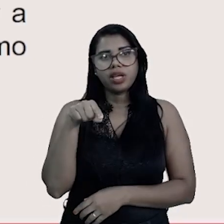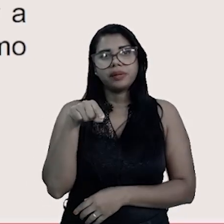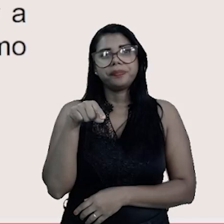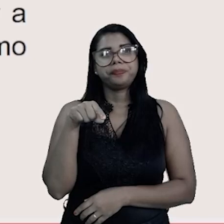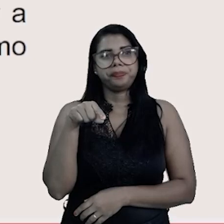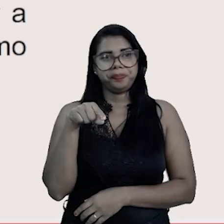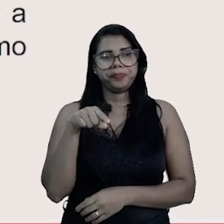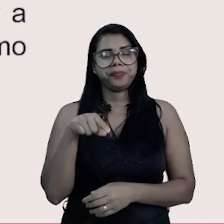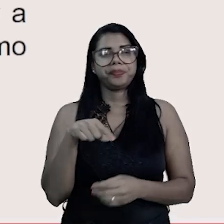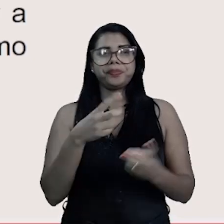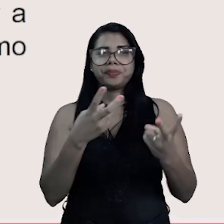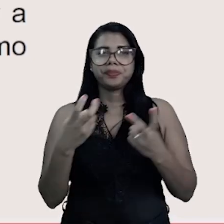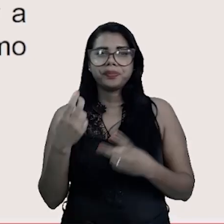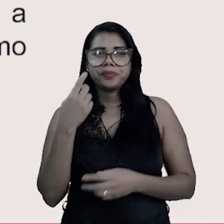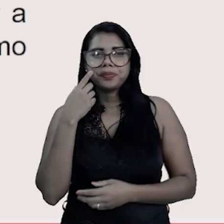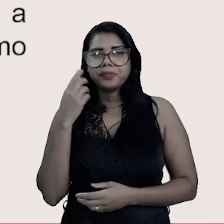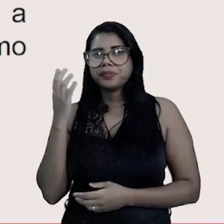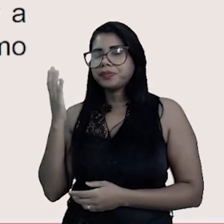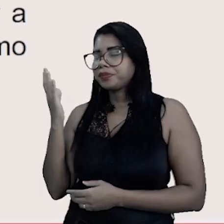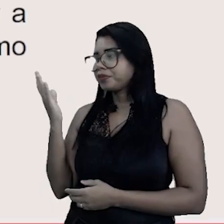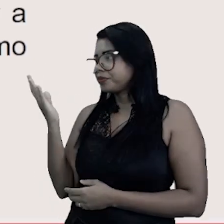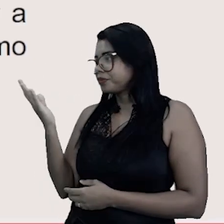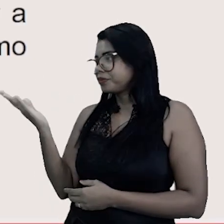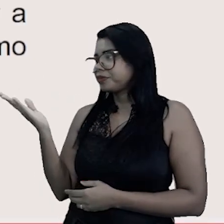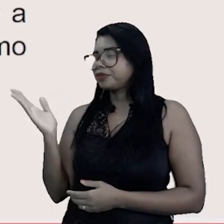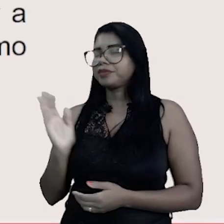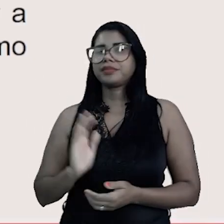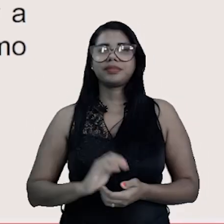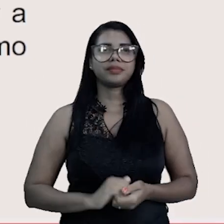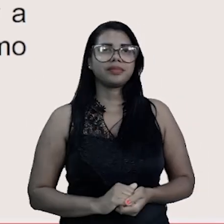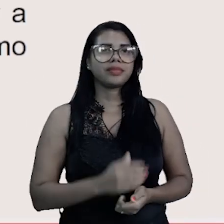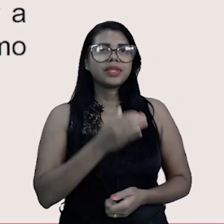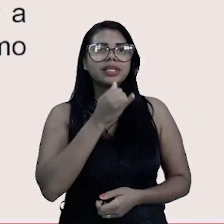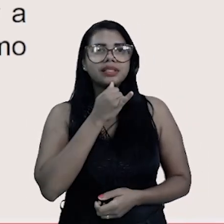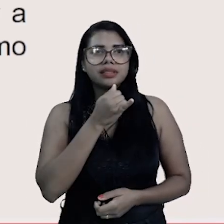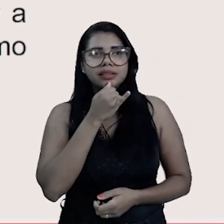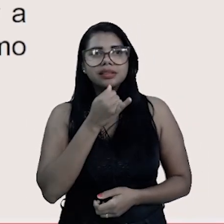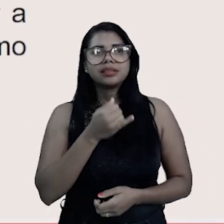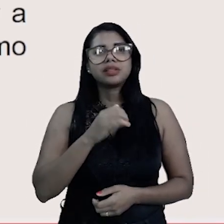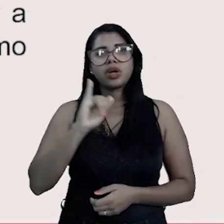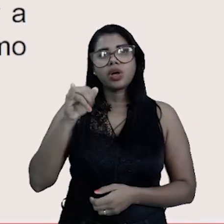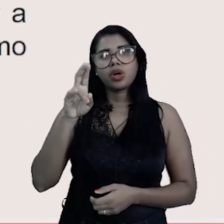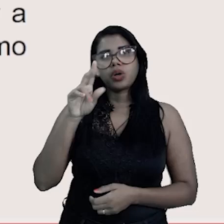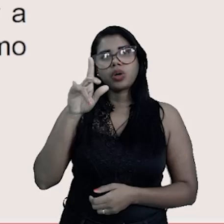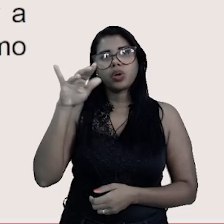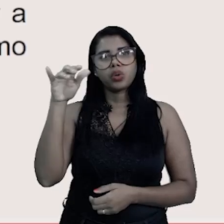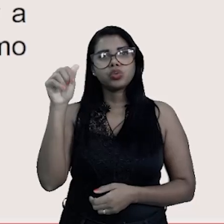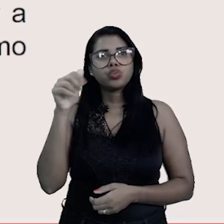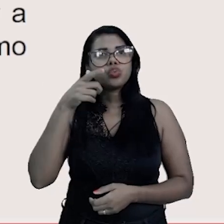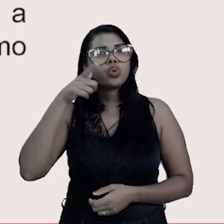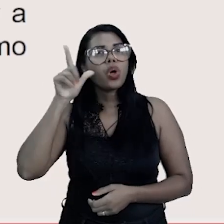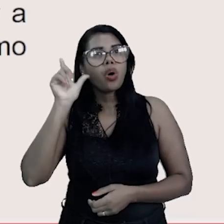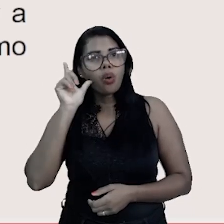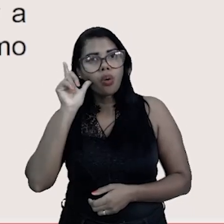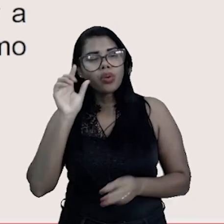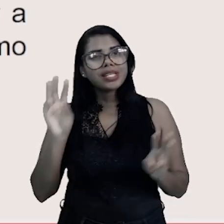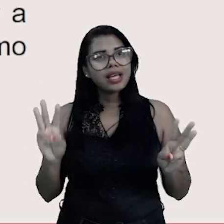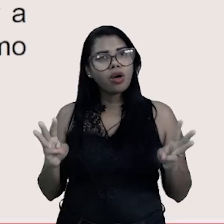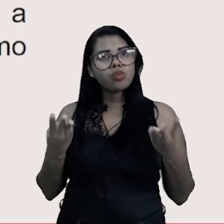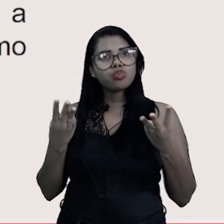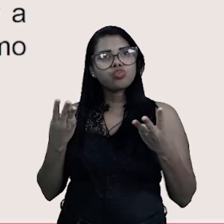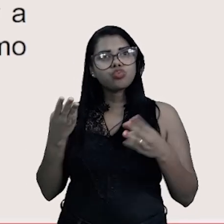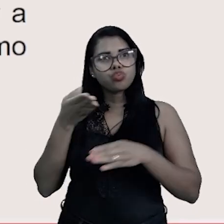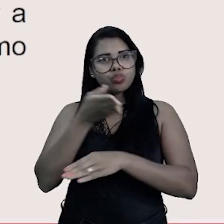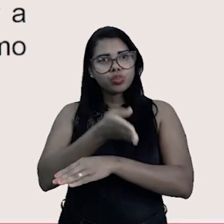observa aqui. Neste exemplo eu coloquei, ó, Júlia foi ontem ao show. Observa.